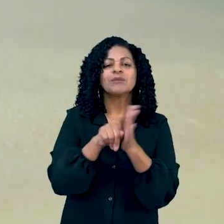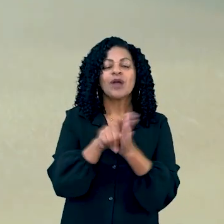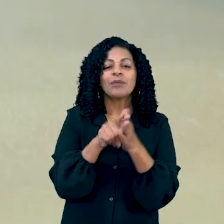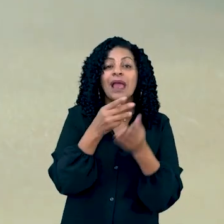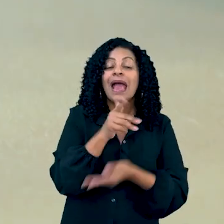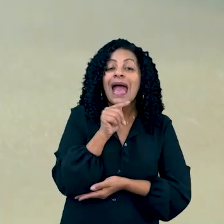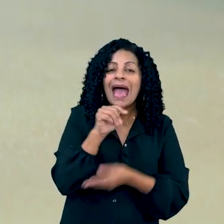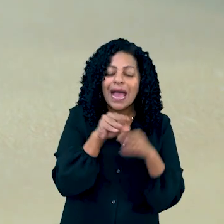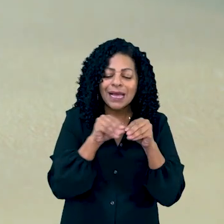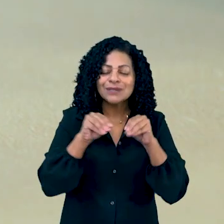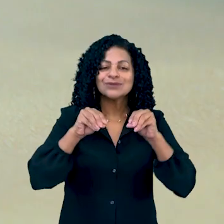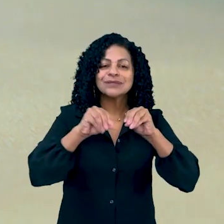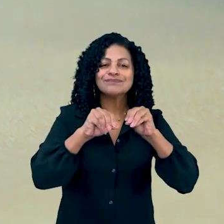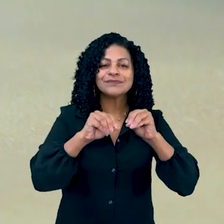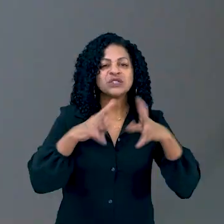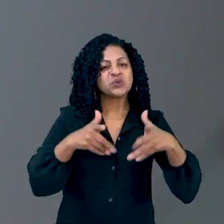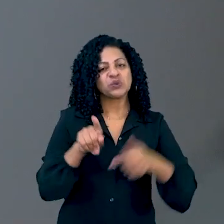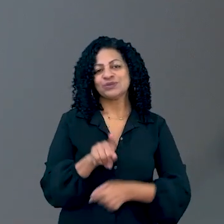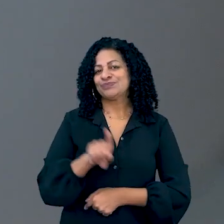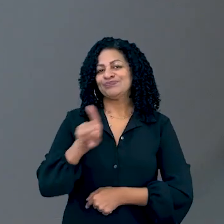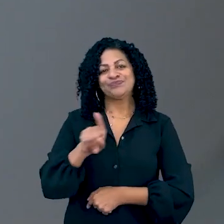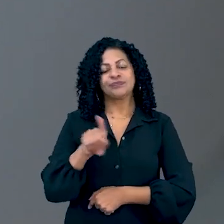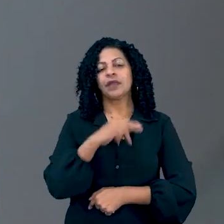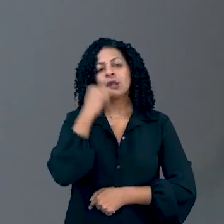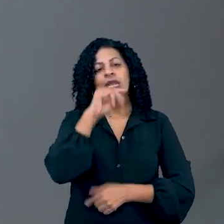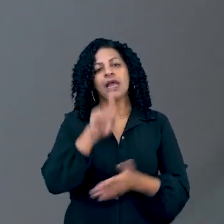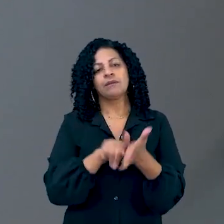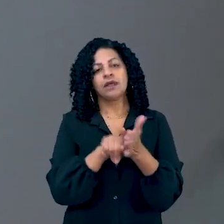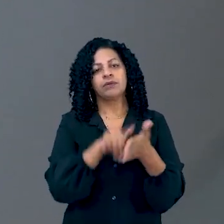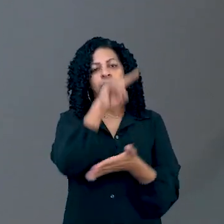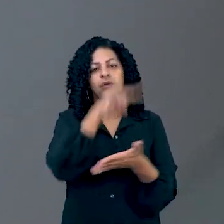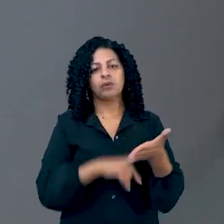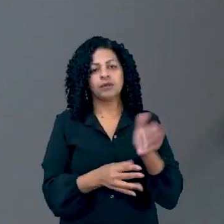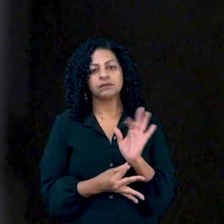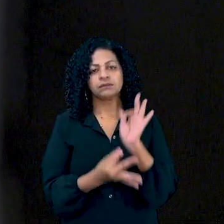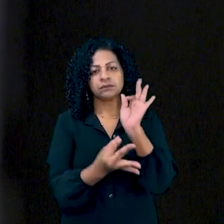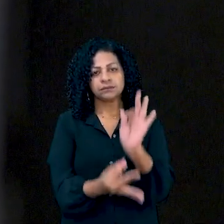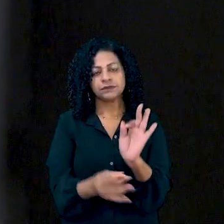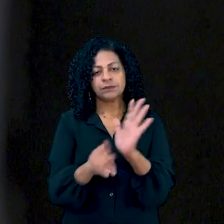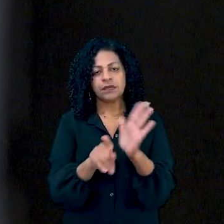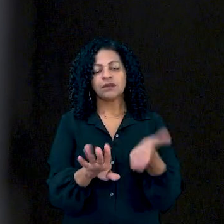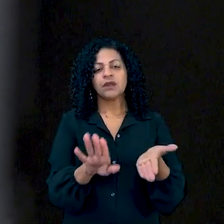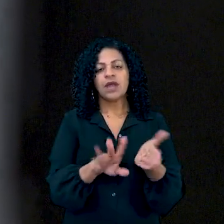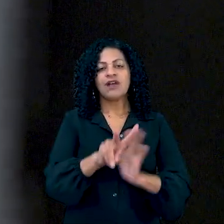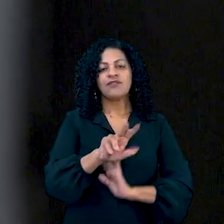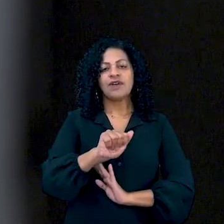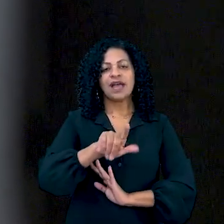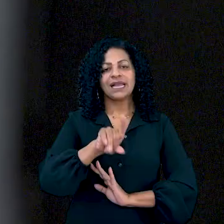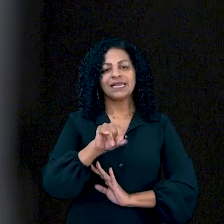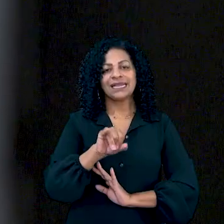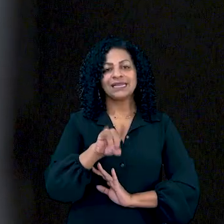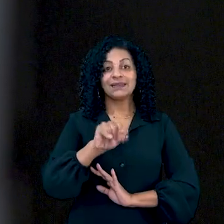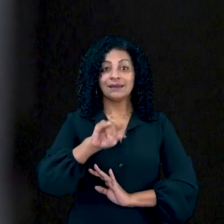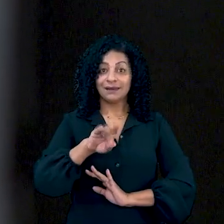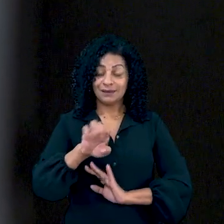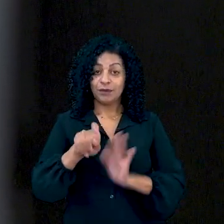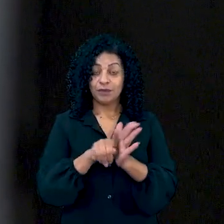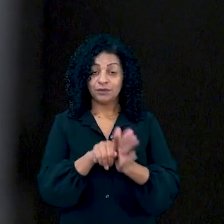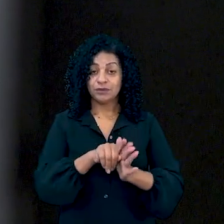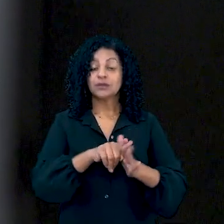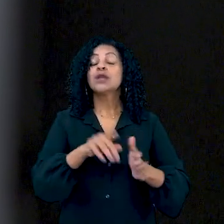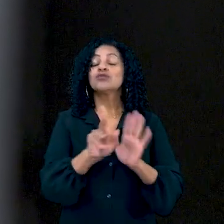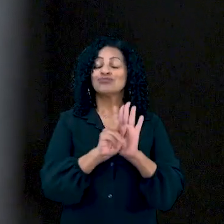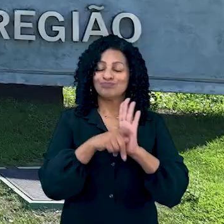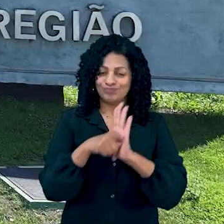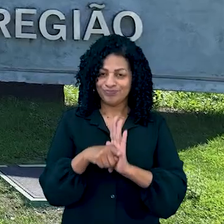e à temperatura inadequadas. Essas condições, de acordo com o documento, reduziam a validade dos projéteis. Com base